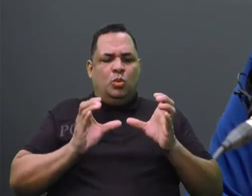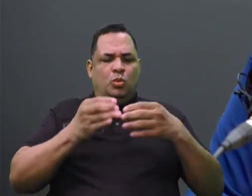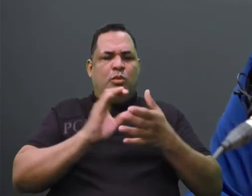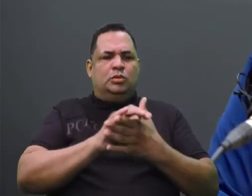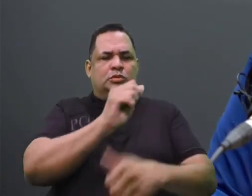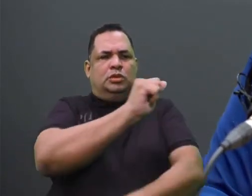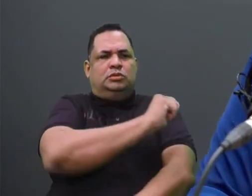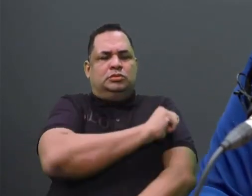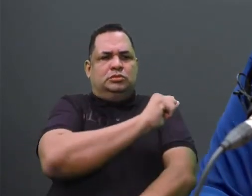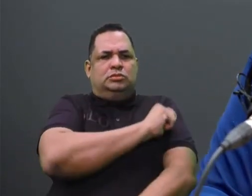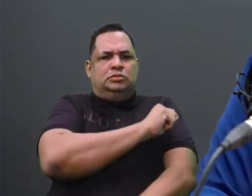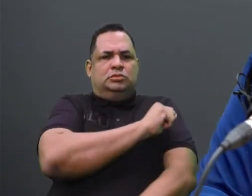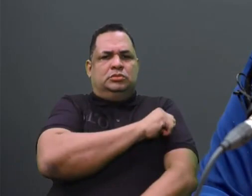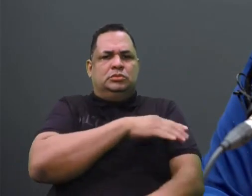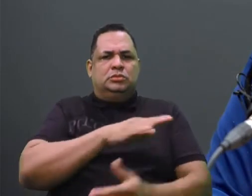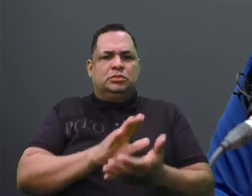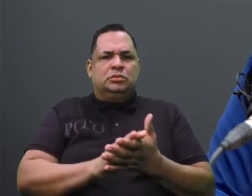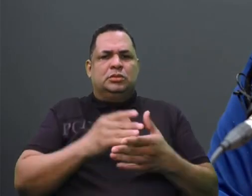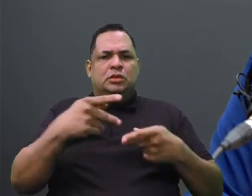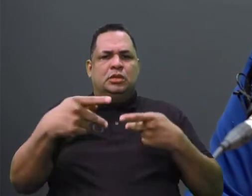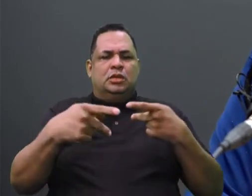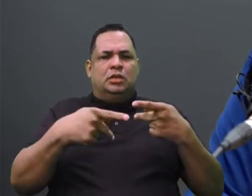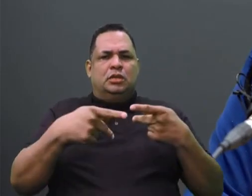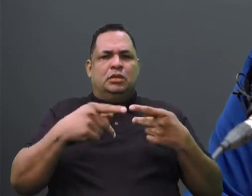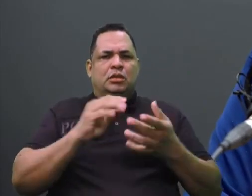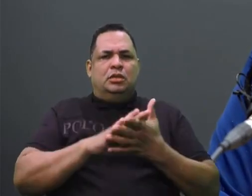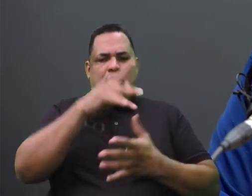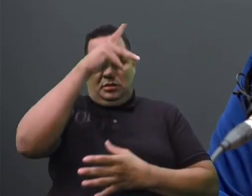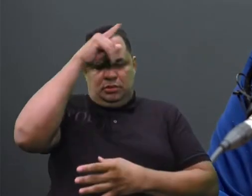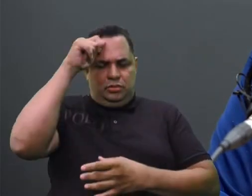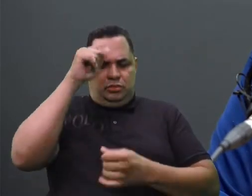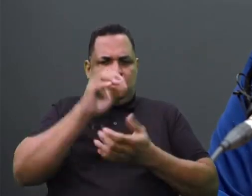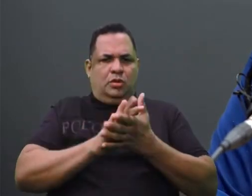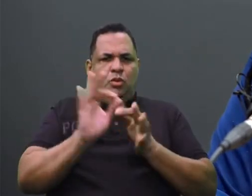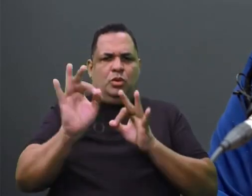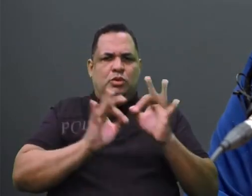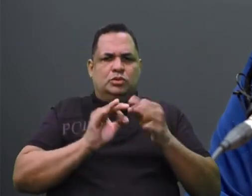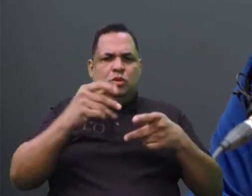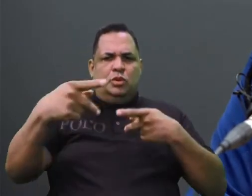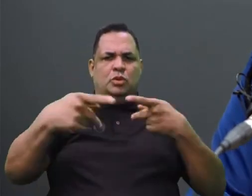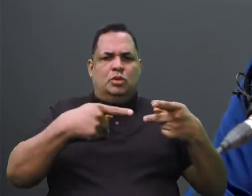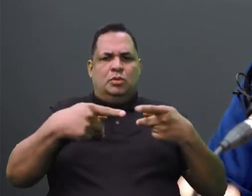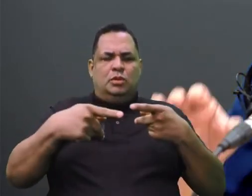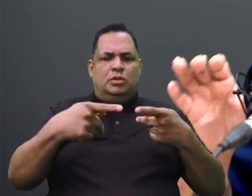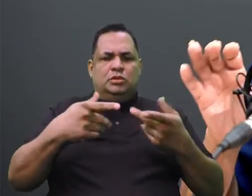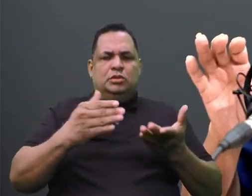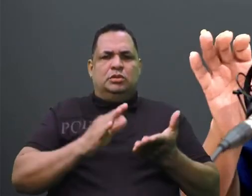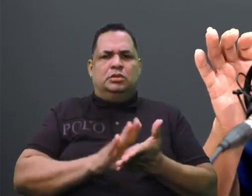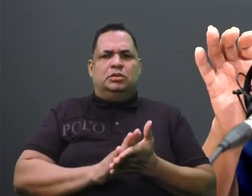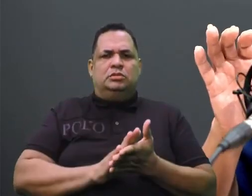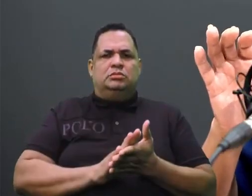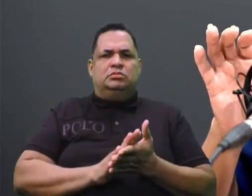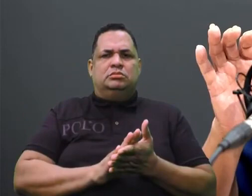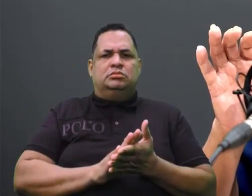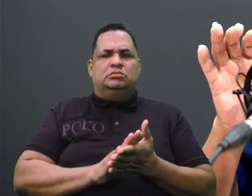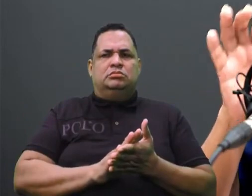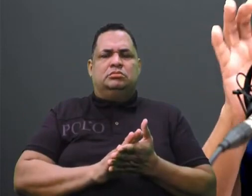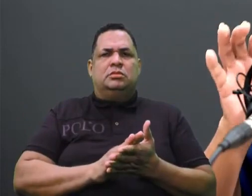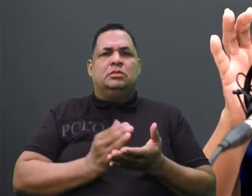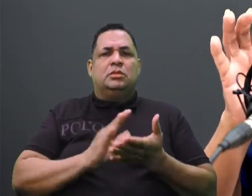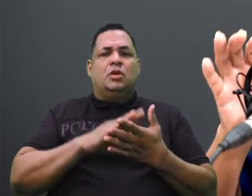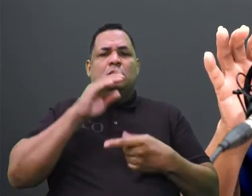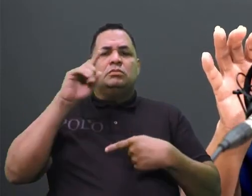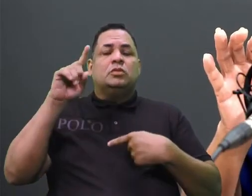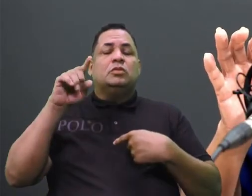um projeto chamado PROAPRO. Não lembro do significado da sigla, mas o foco